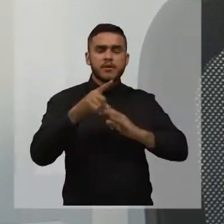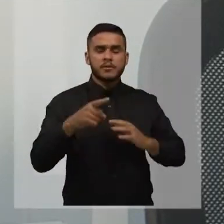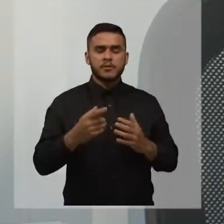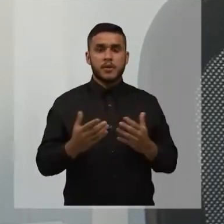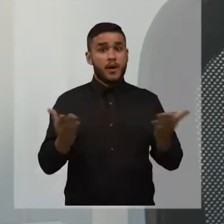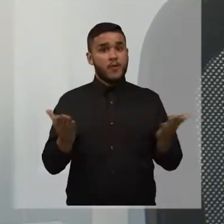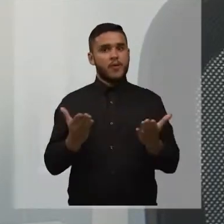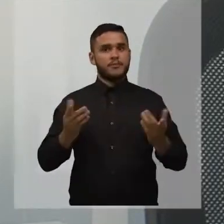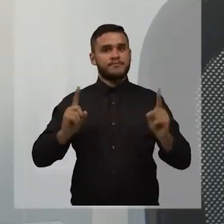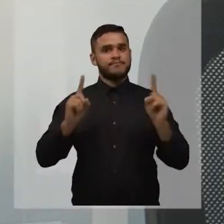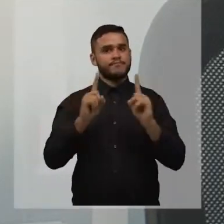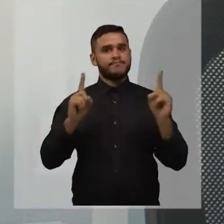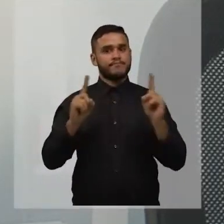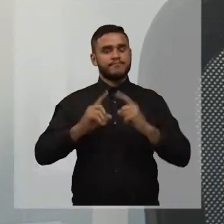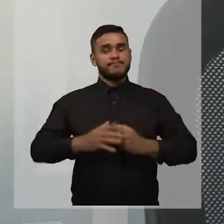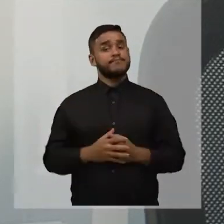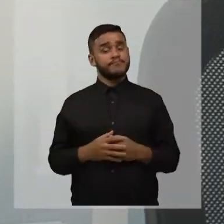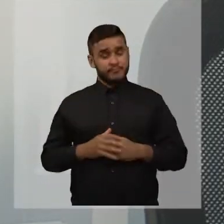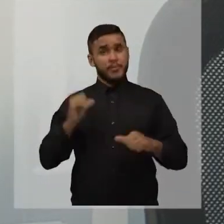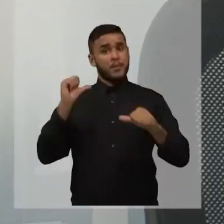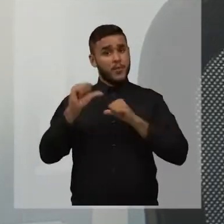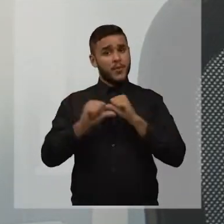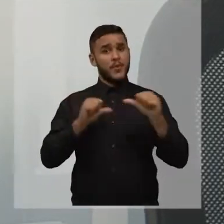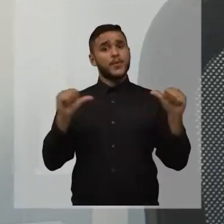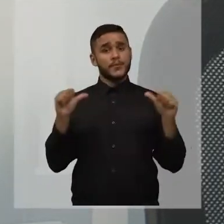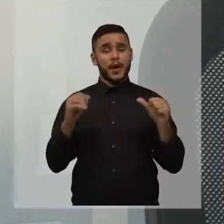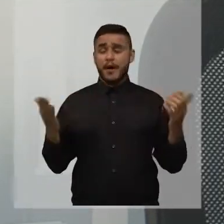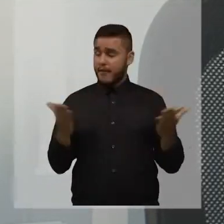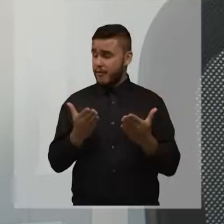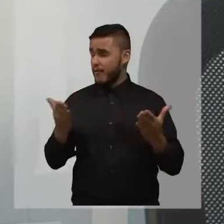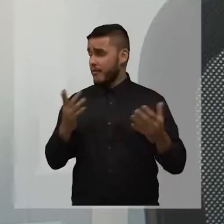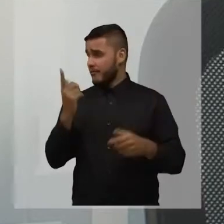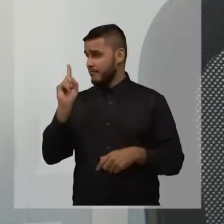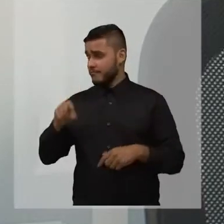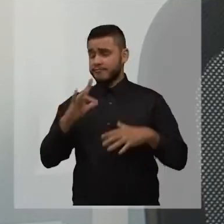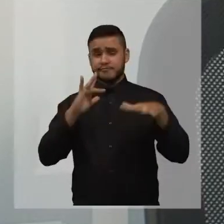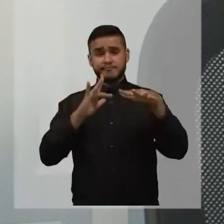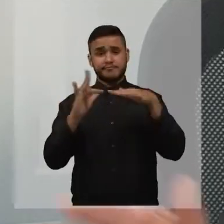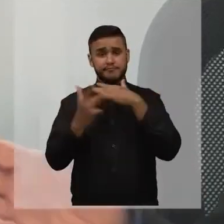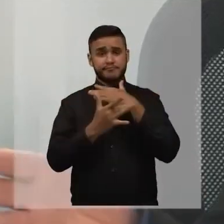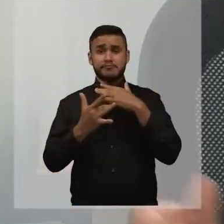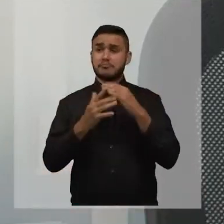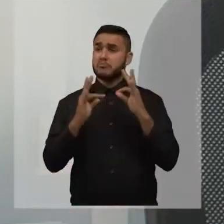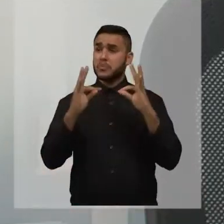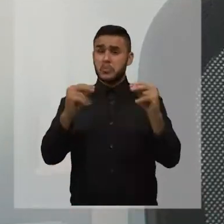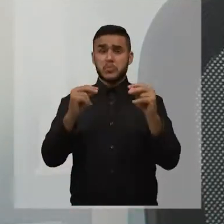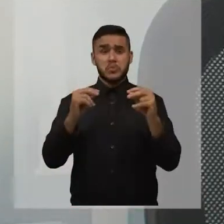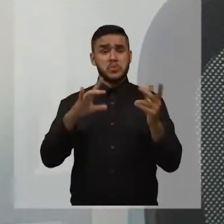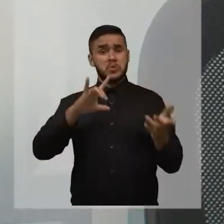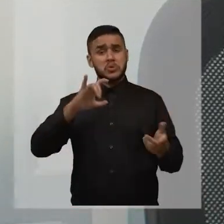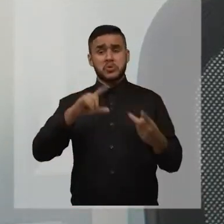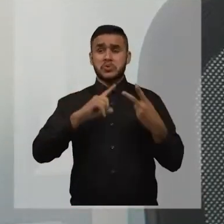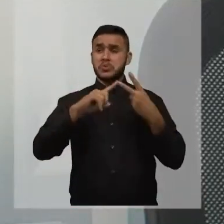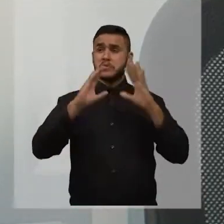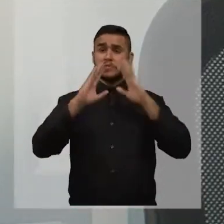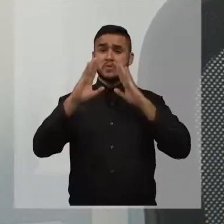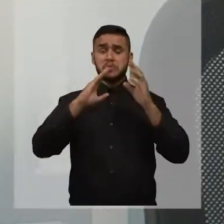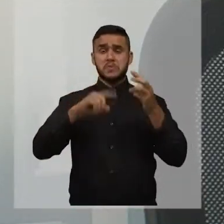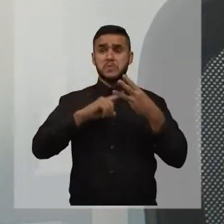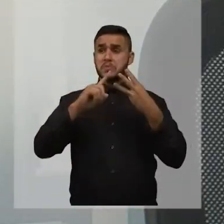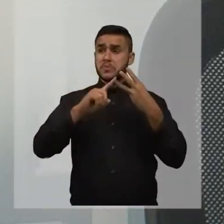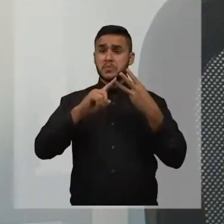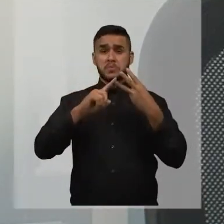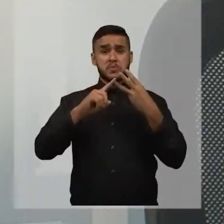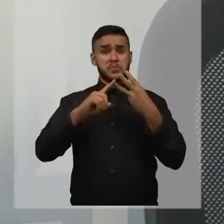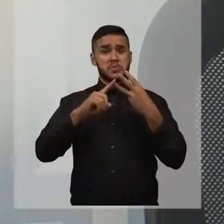sociais que literalmente pautam a tal ponto que as grandes redes de televisão